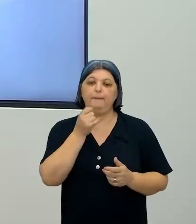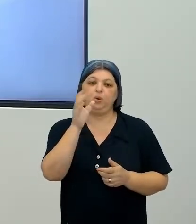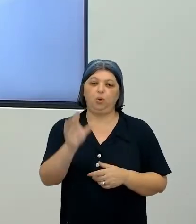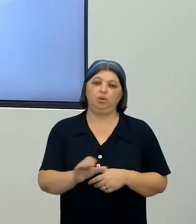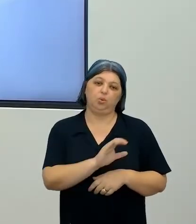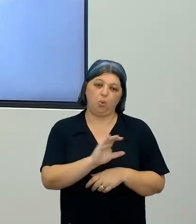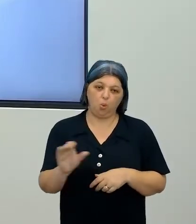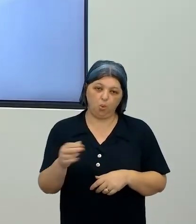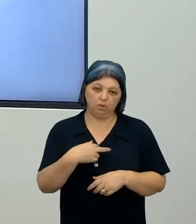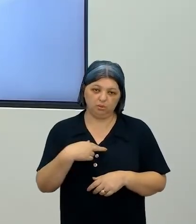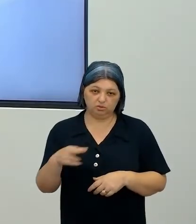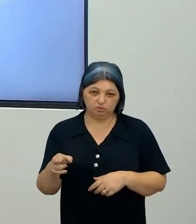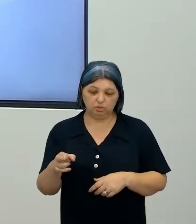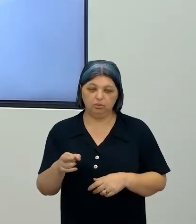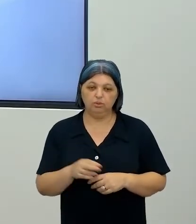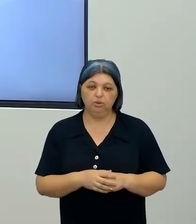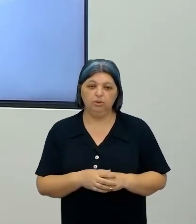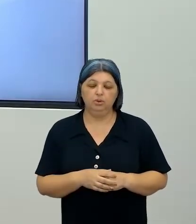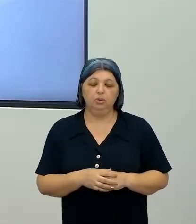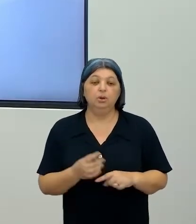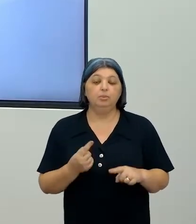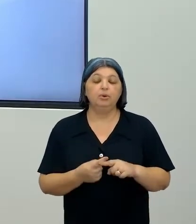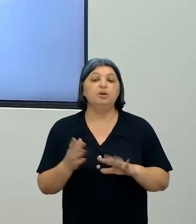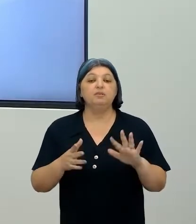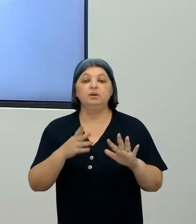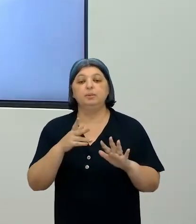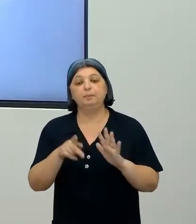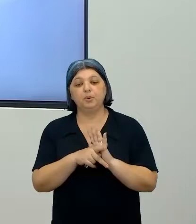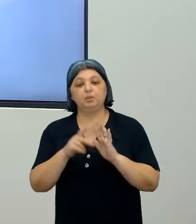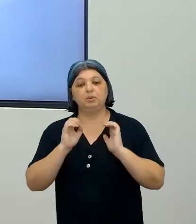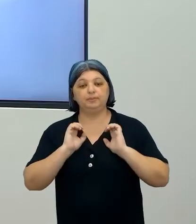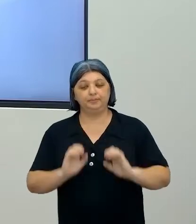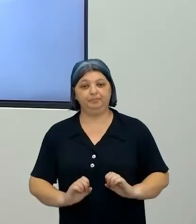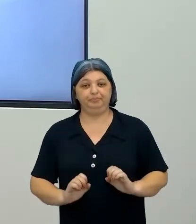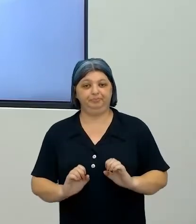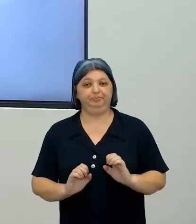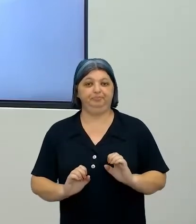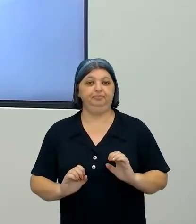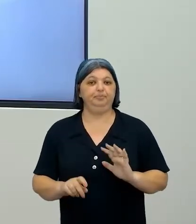né? Porque ele dizia inclusive que a ética dos católicos era